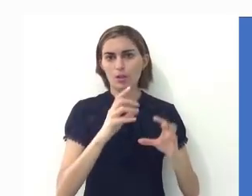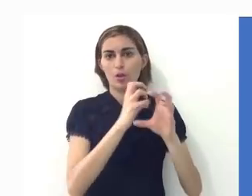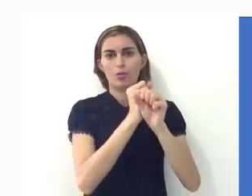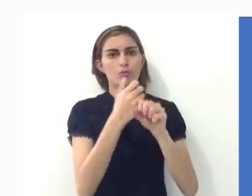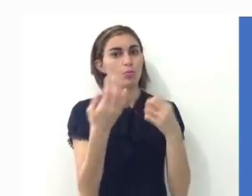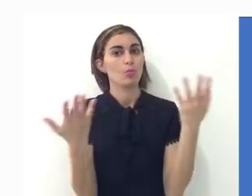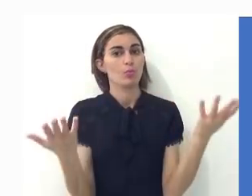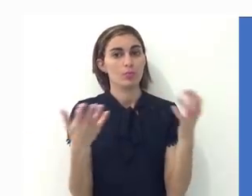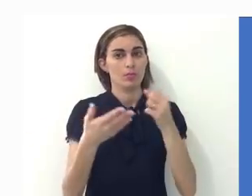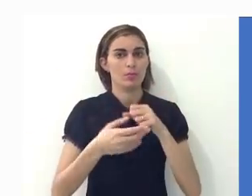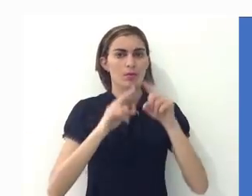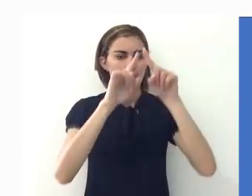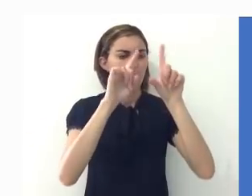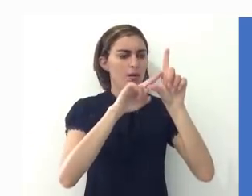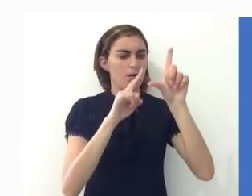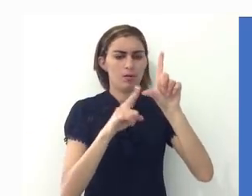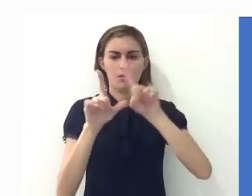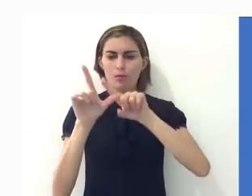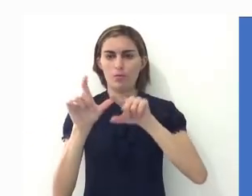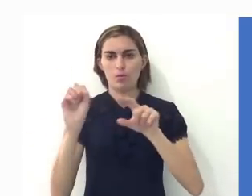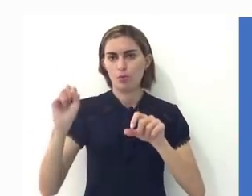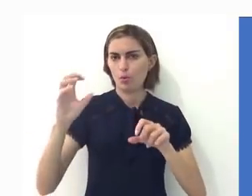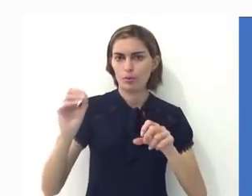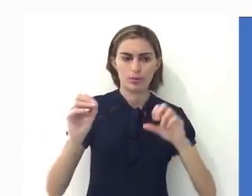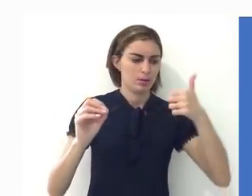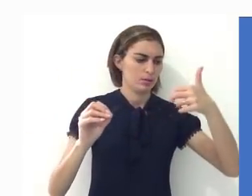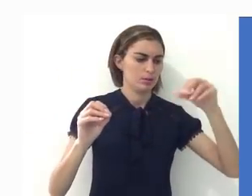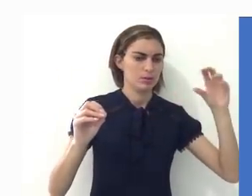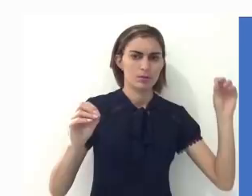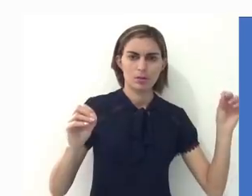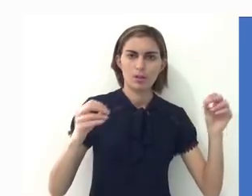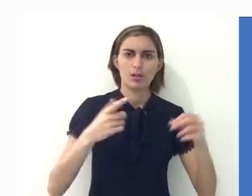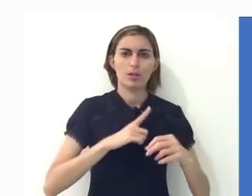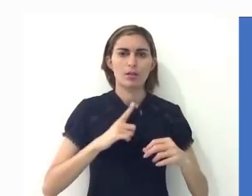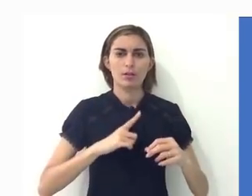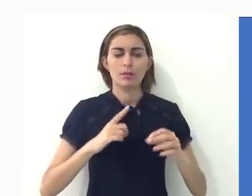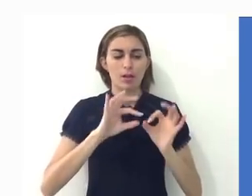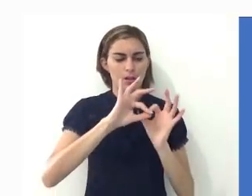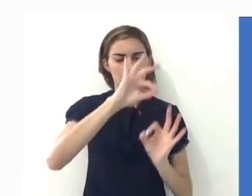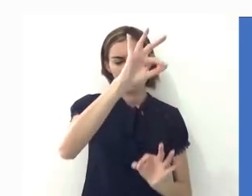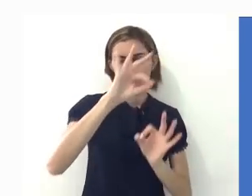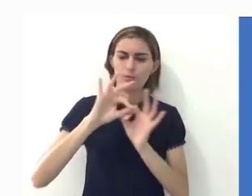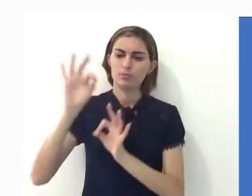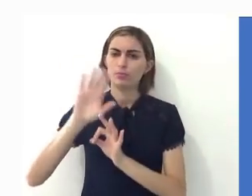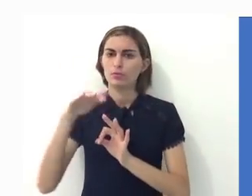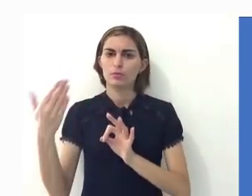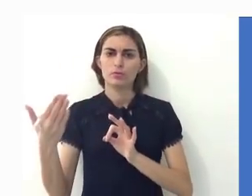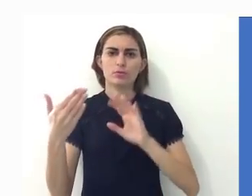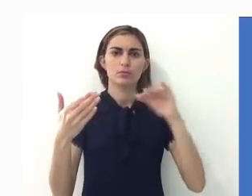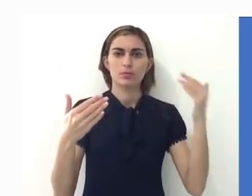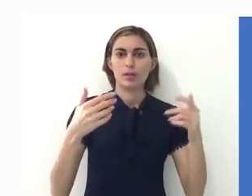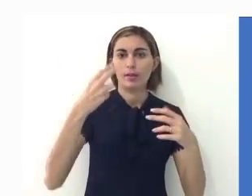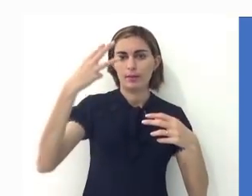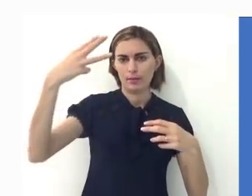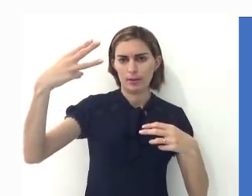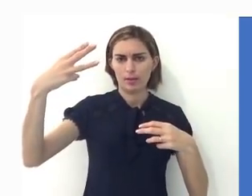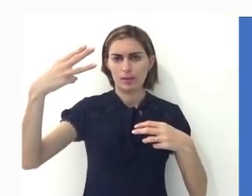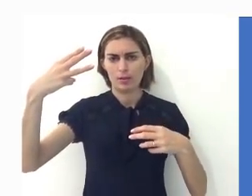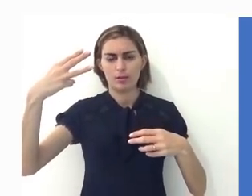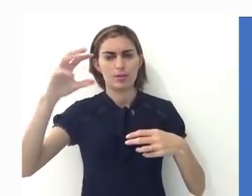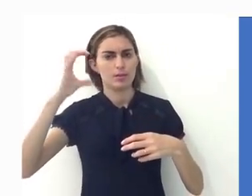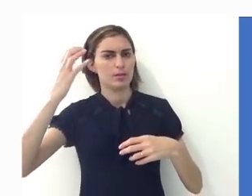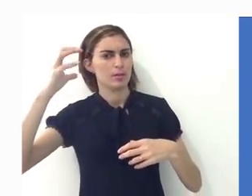não sei quanto mede, mas os ângulos da base é 80 e 100. E a gente tem que a medida do lado de cima